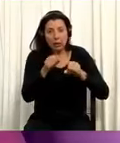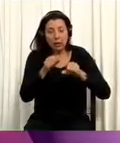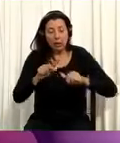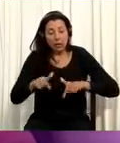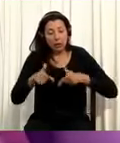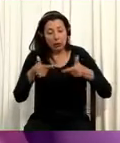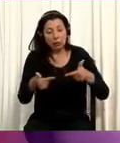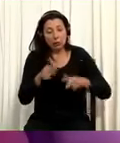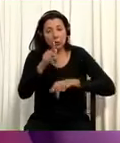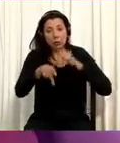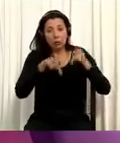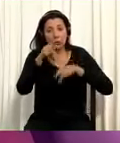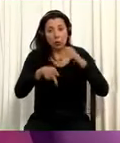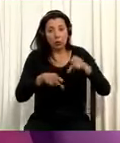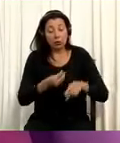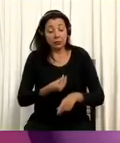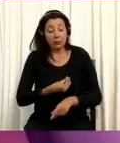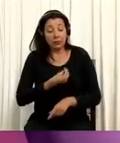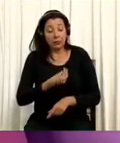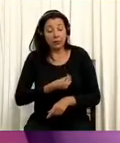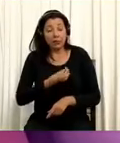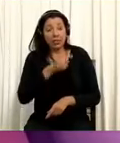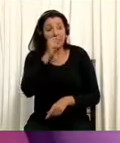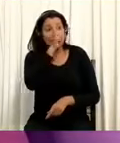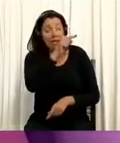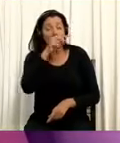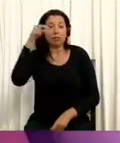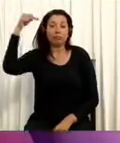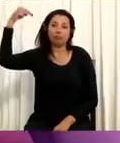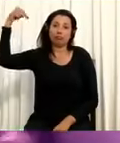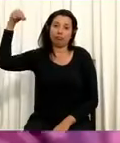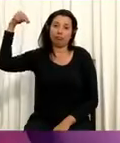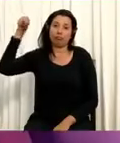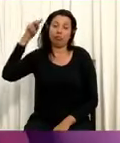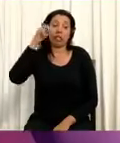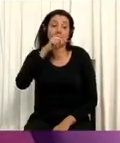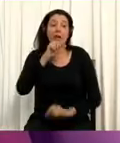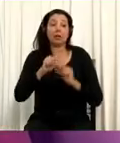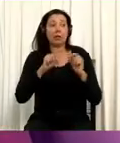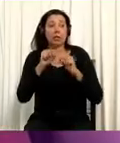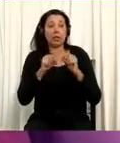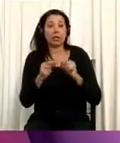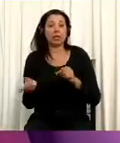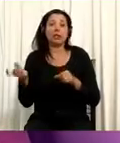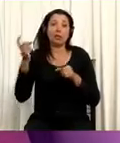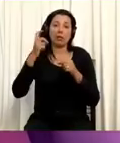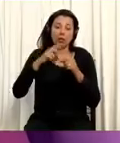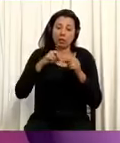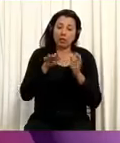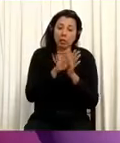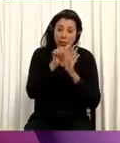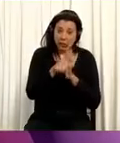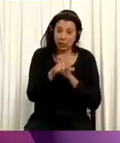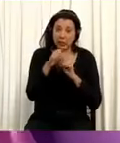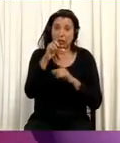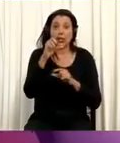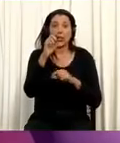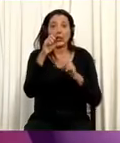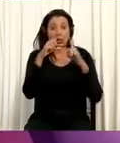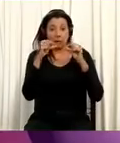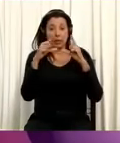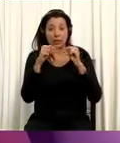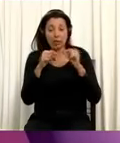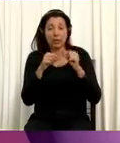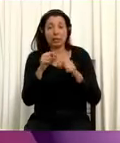do povo pela sobrevivência lá no sertão. E de lá eu vim aqui para Brasília e atuando nos